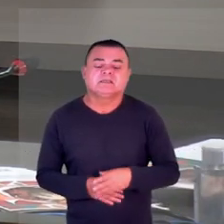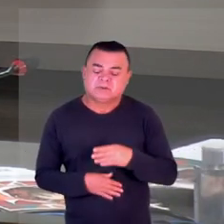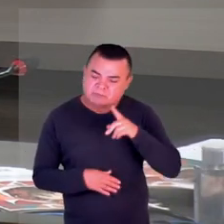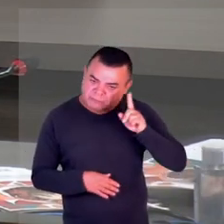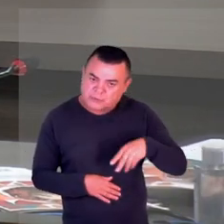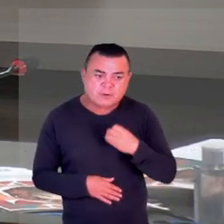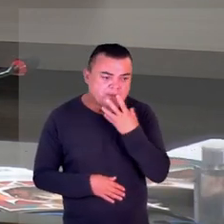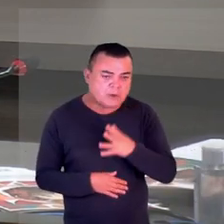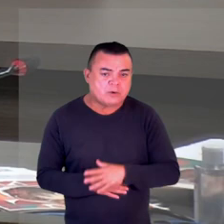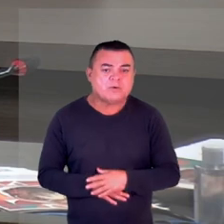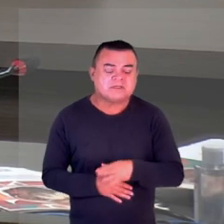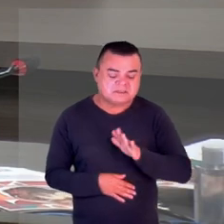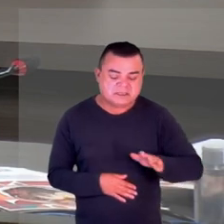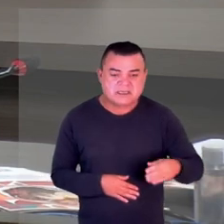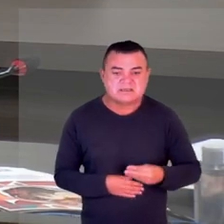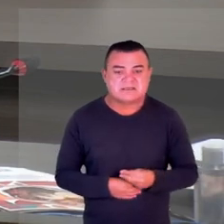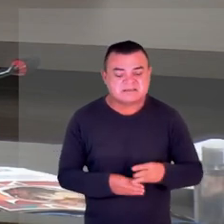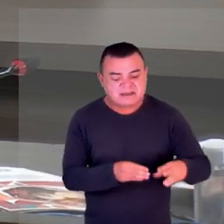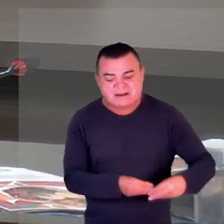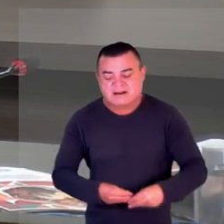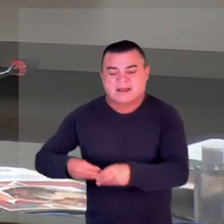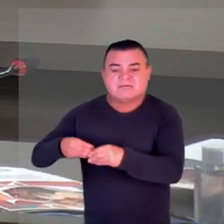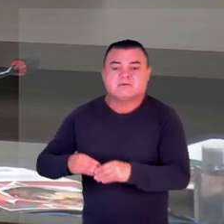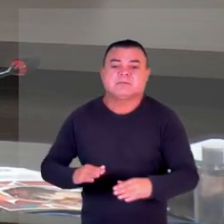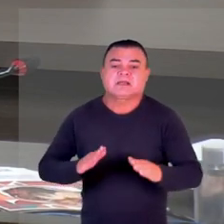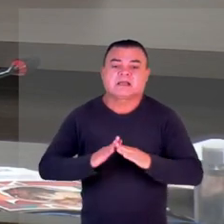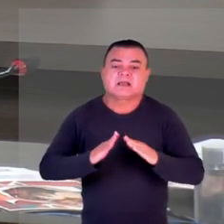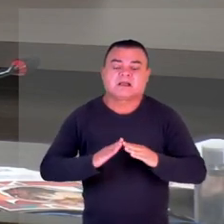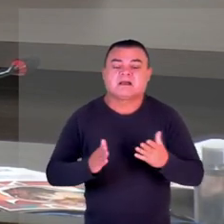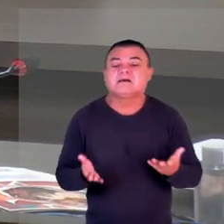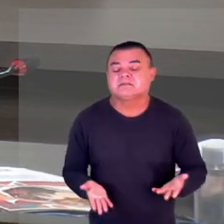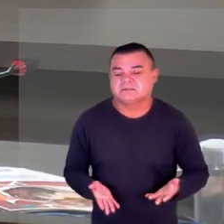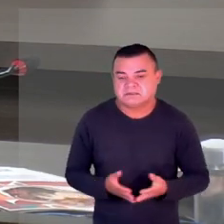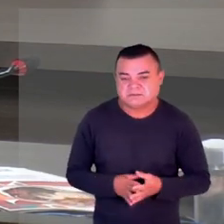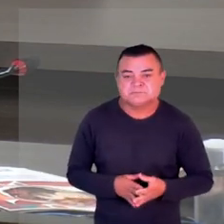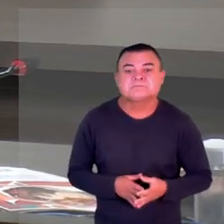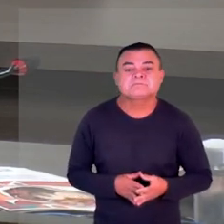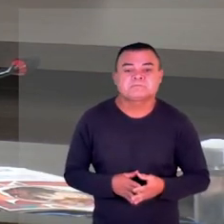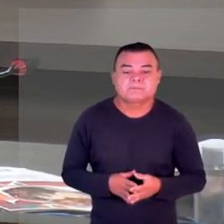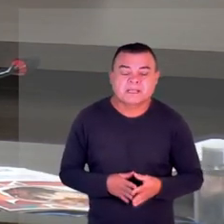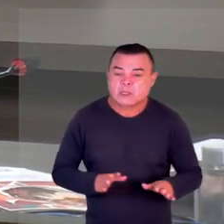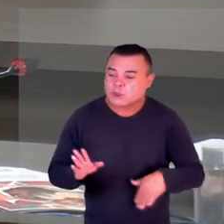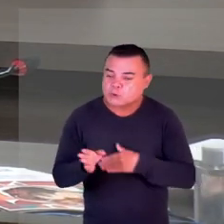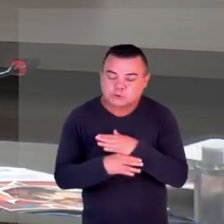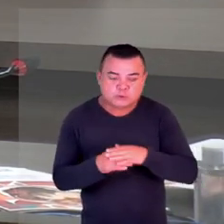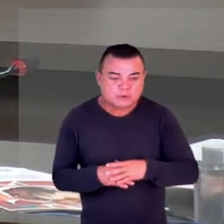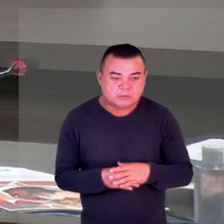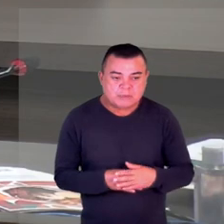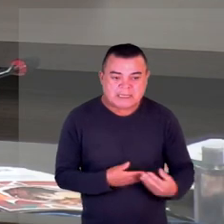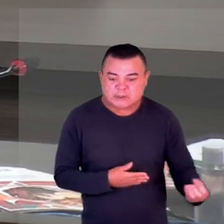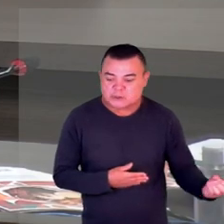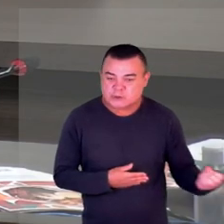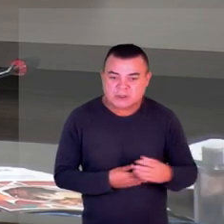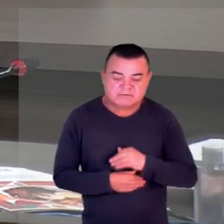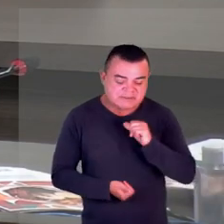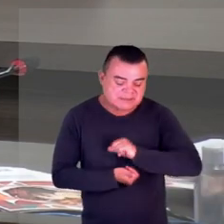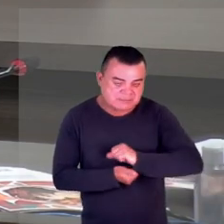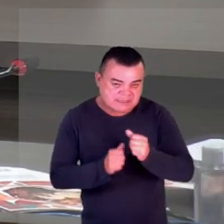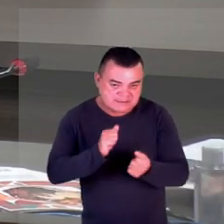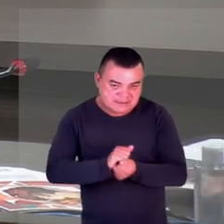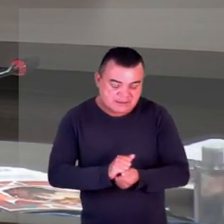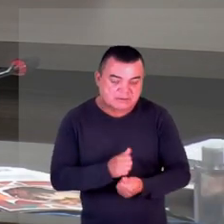têm levado PR casa e e e toda a a uma nova readequação da alimentação para que